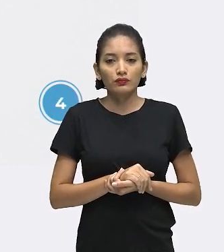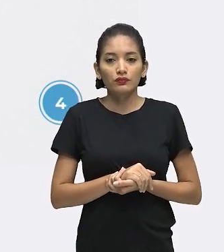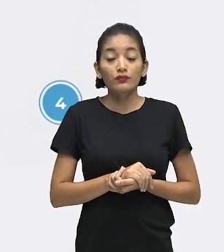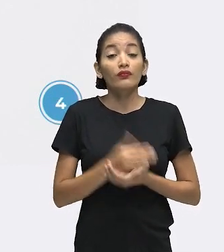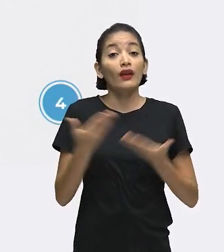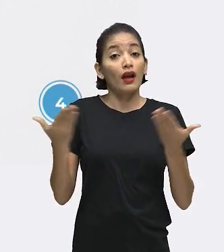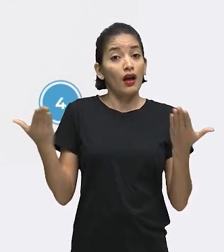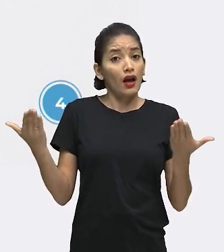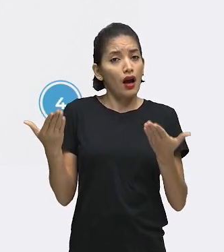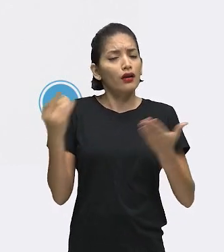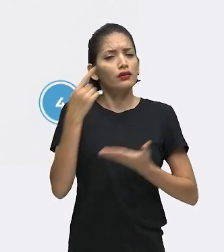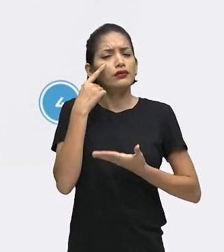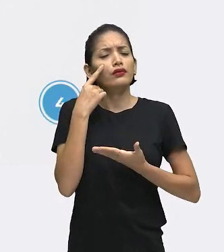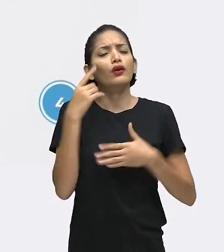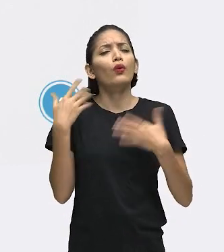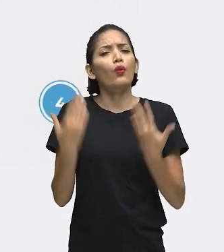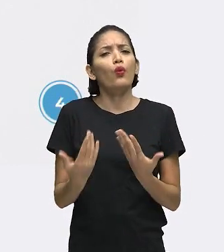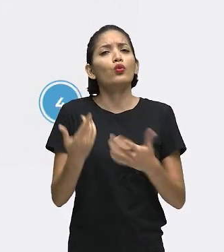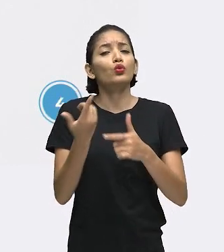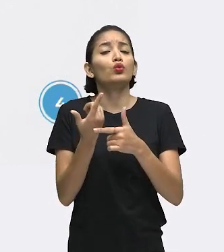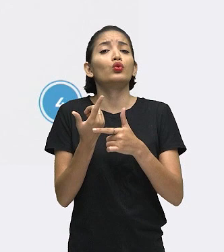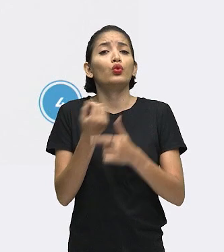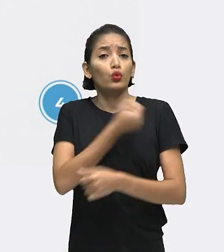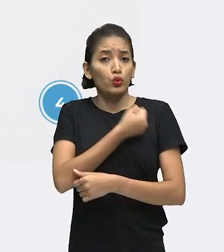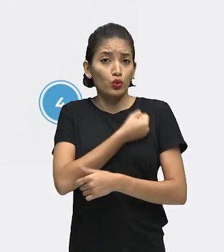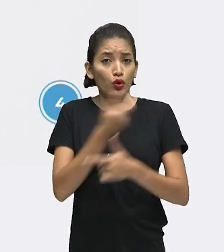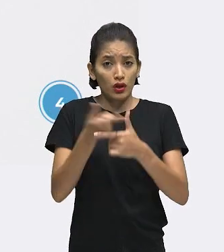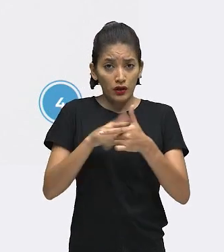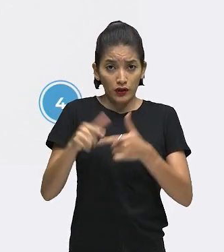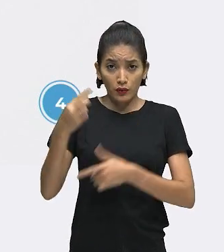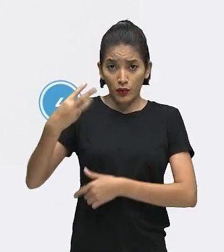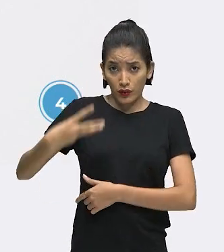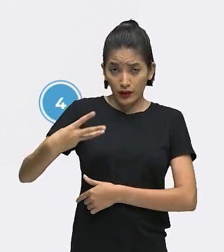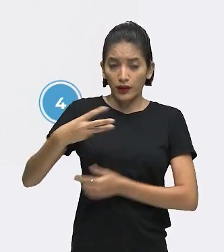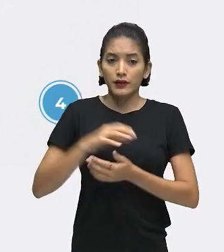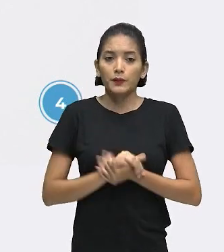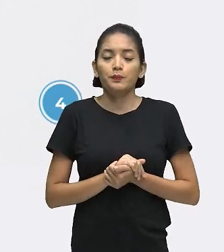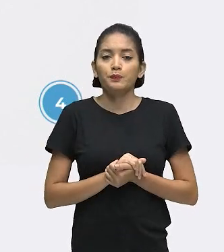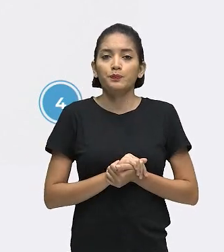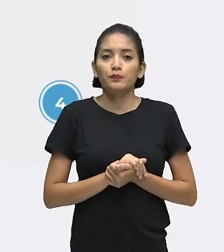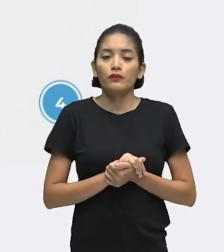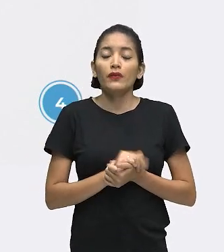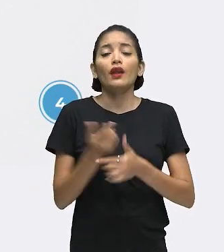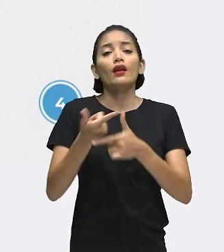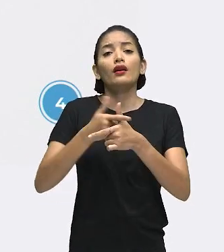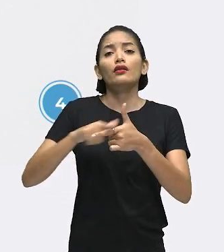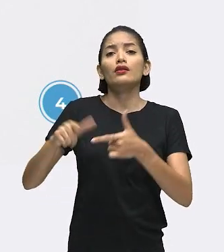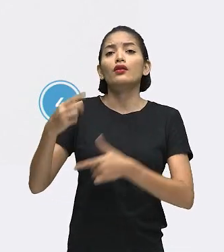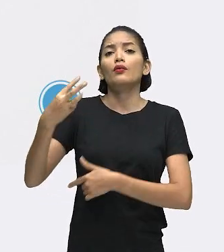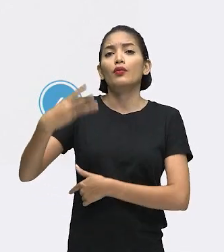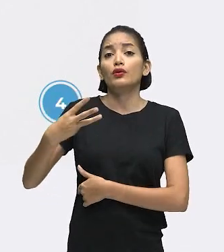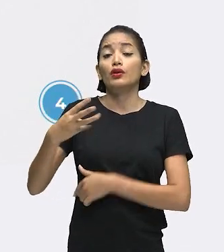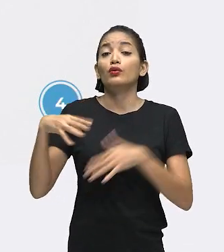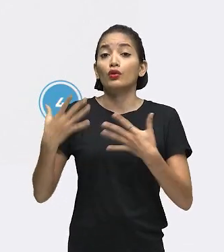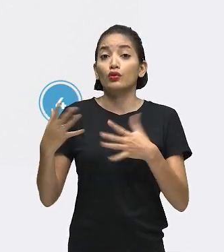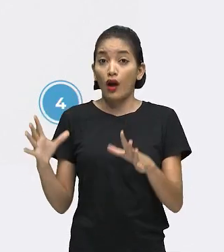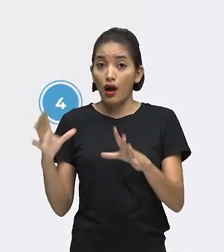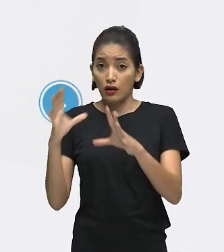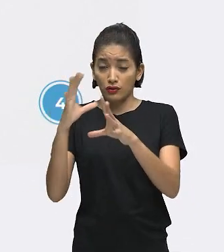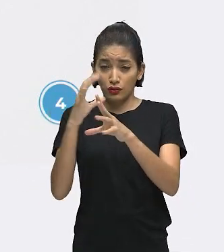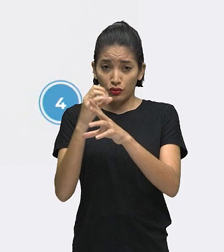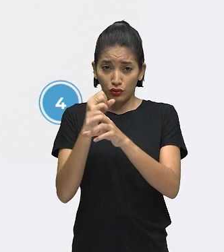Agora a gente vai ver quando que o número é divisível por 3. Ele vai ser divisível por 3 quando a soma dos